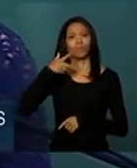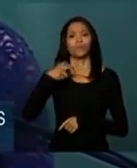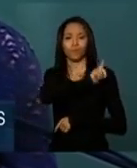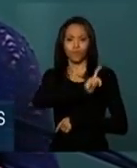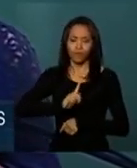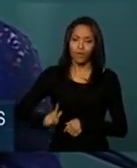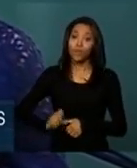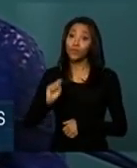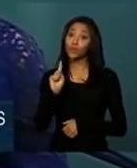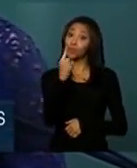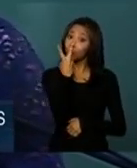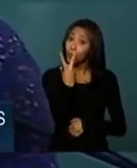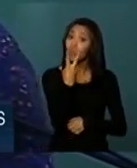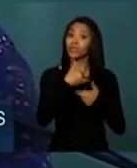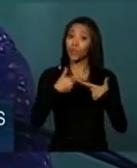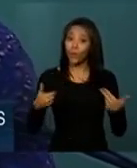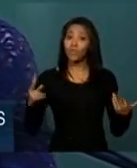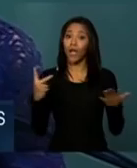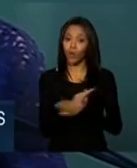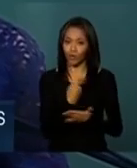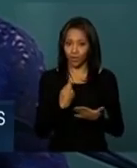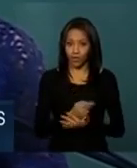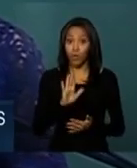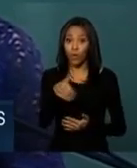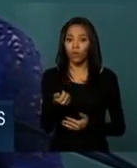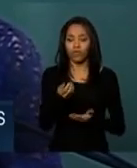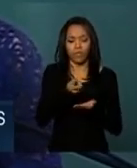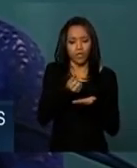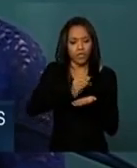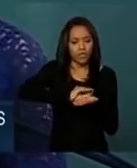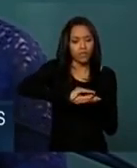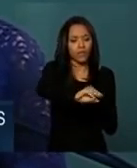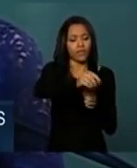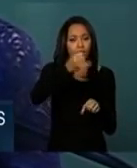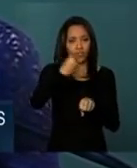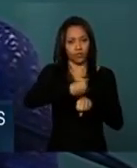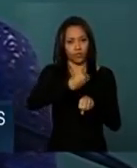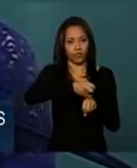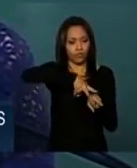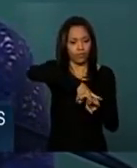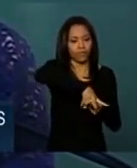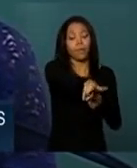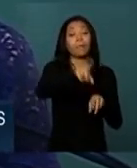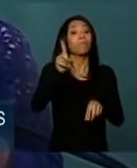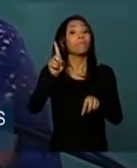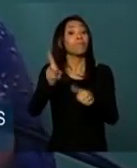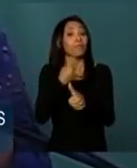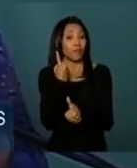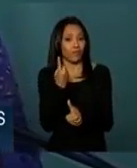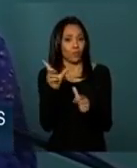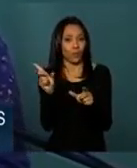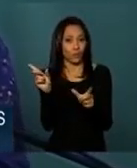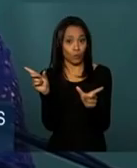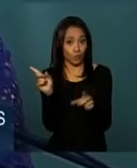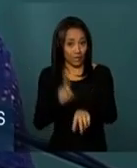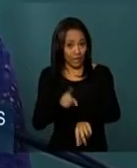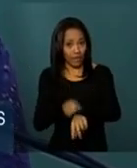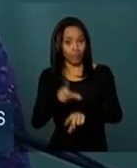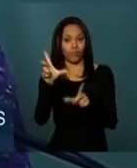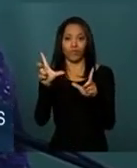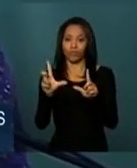duas coisas que acontecem quando você investe em trilho. Primeiro, você reduz o tempo de